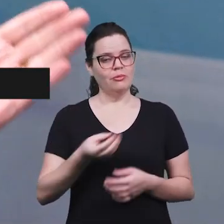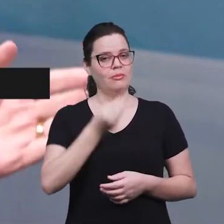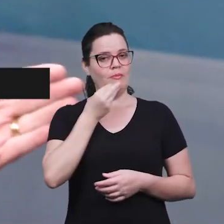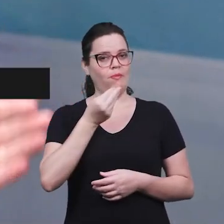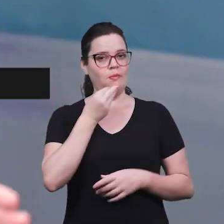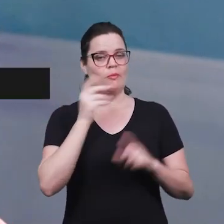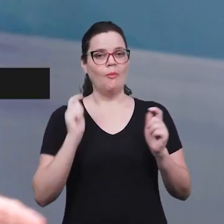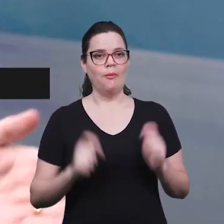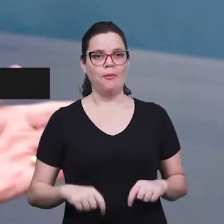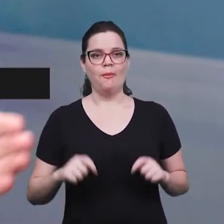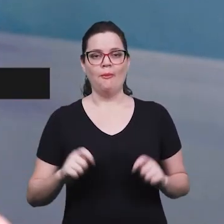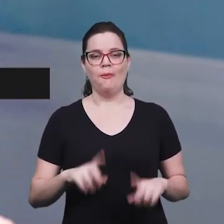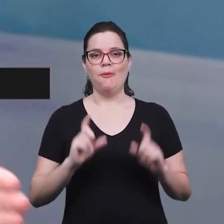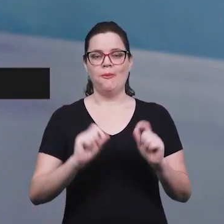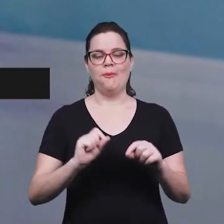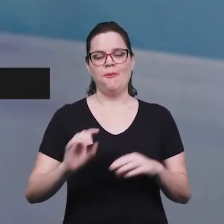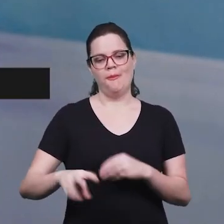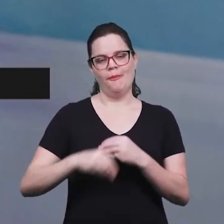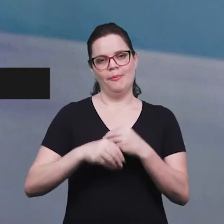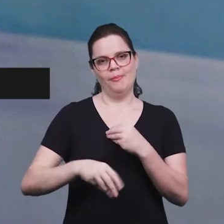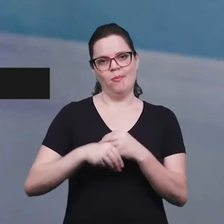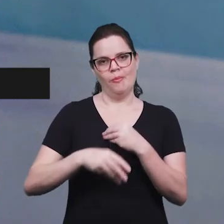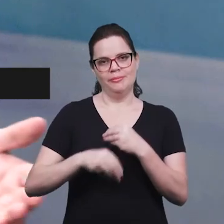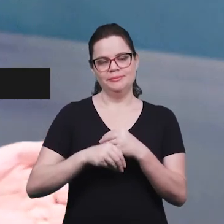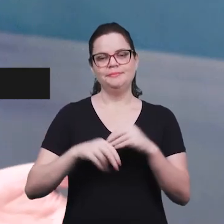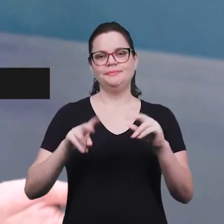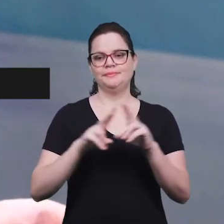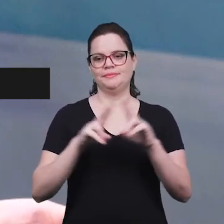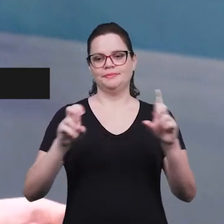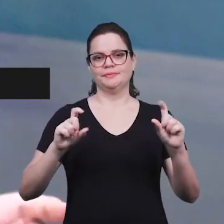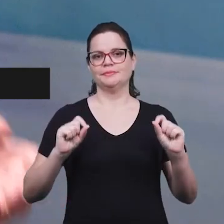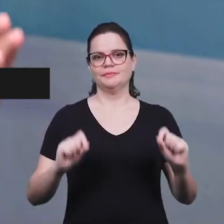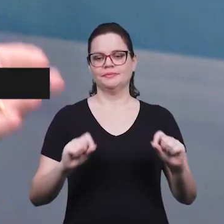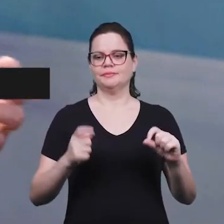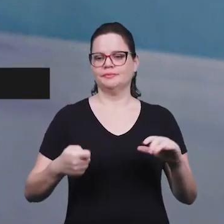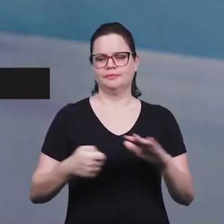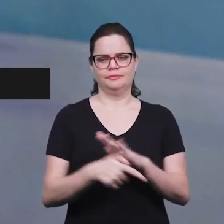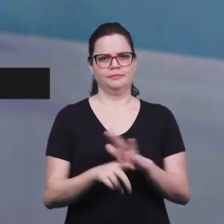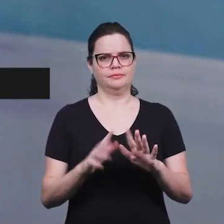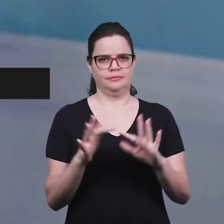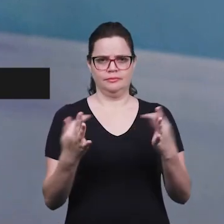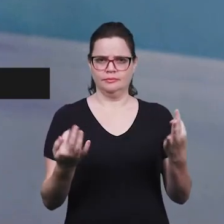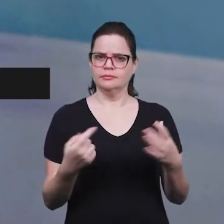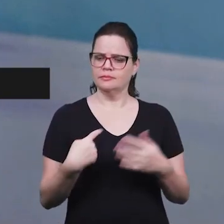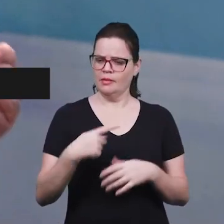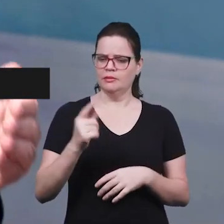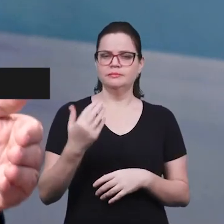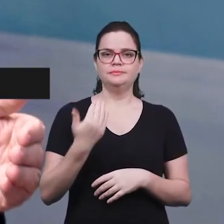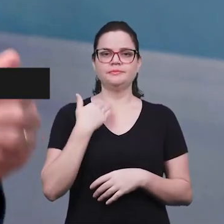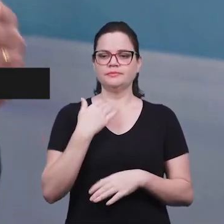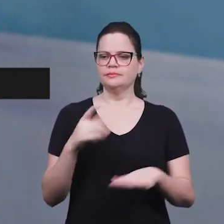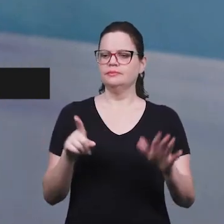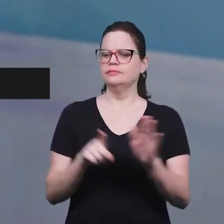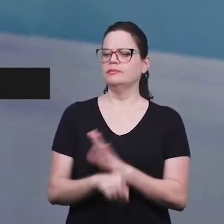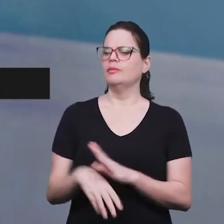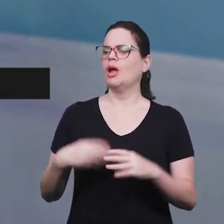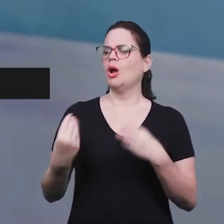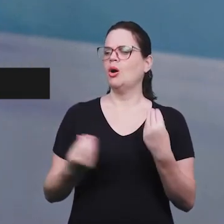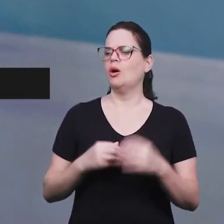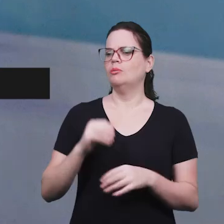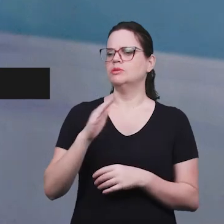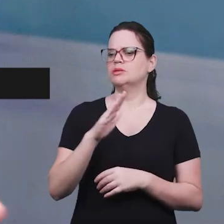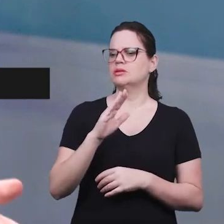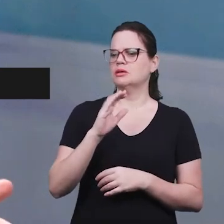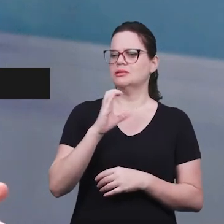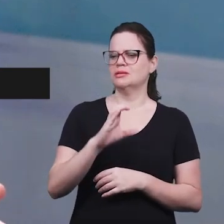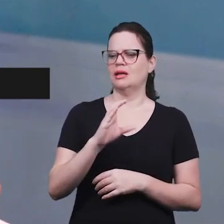de mensalmente ir acumulando e juntando dinheiro com aplicações simples. Então pergunte ao seu gerente, CDB, como eu faço para